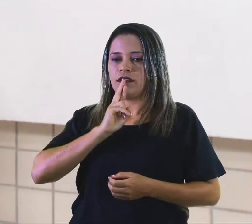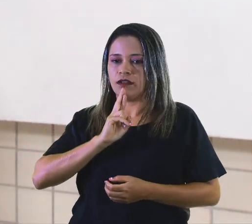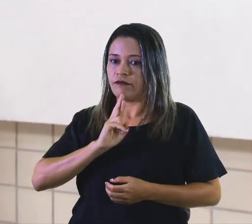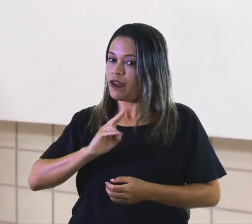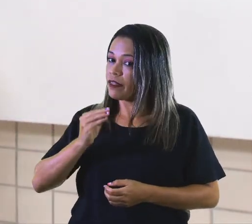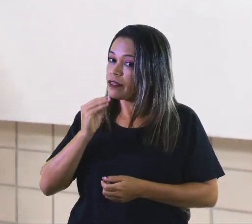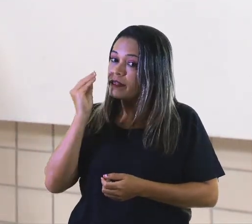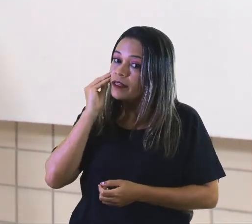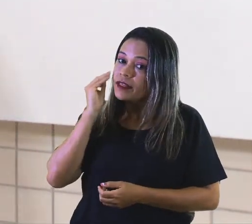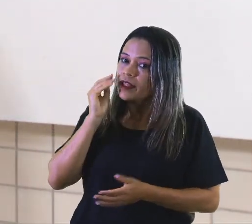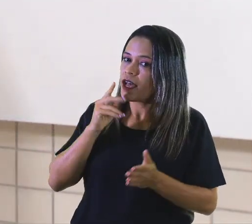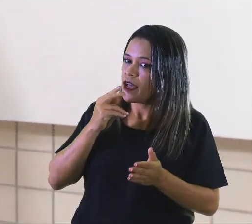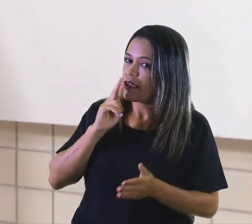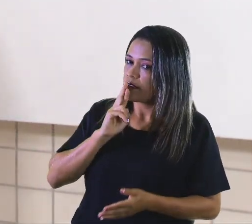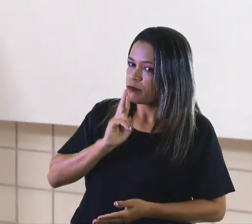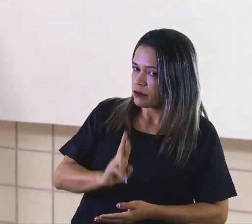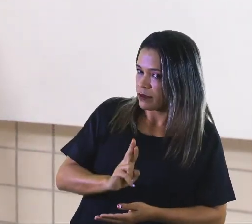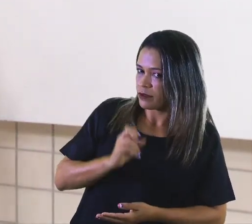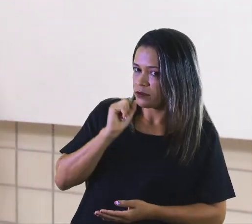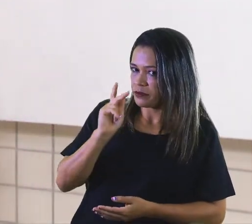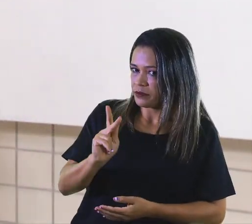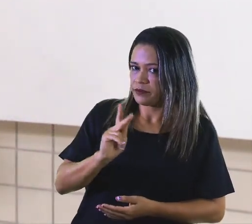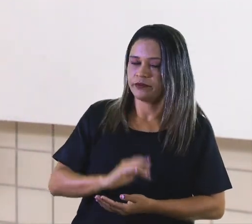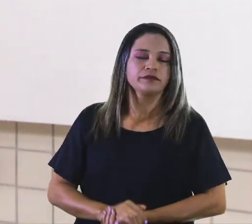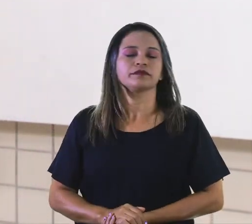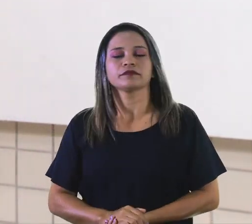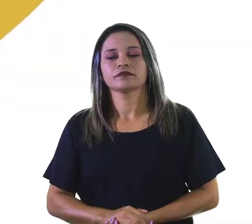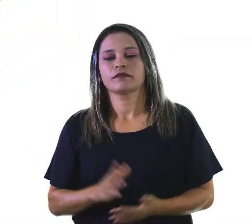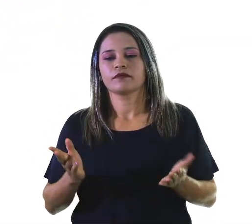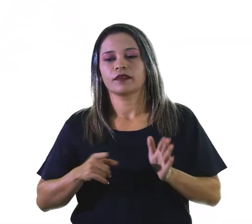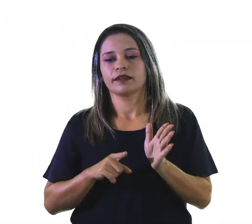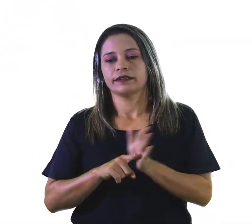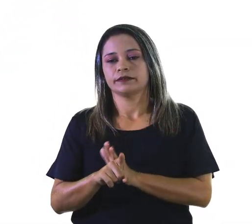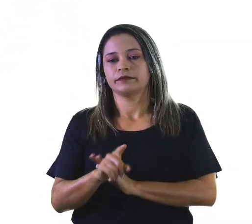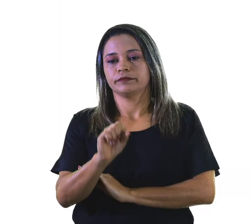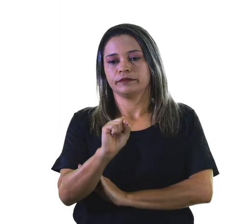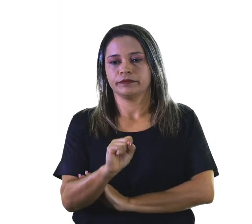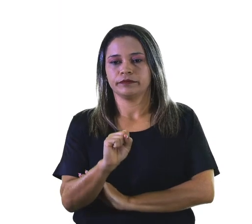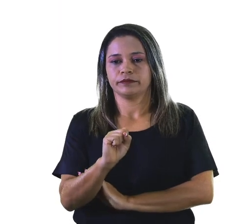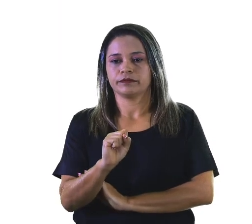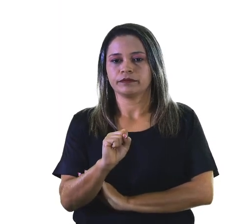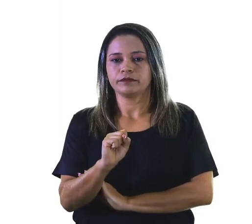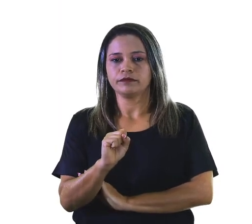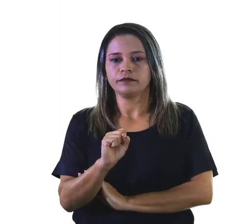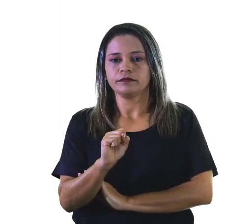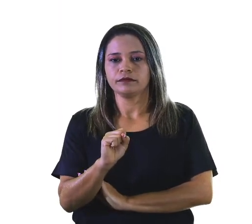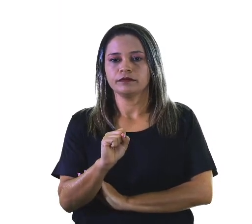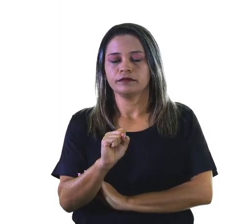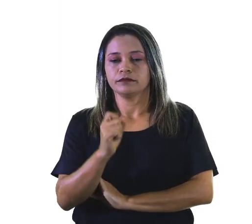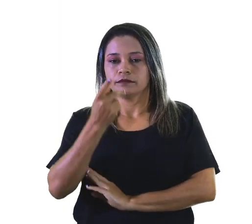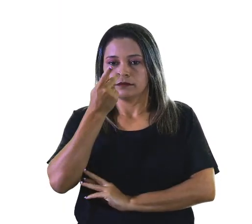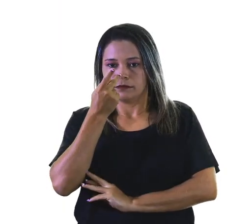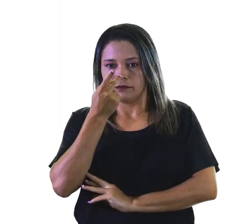tentar responder, ok? Vamos para a questão 8. A 8 pergunta o seguinte: